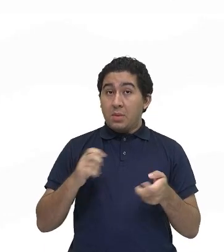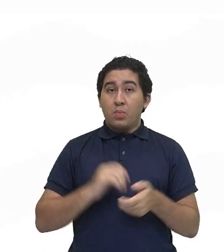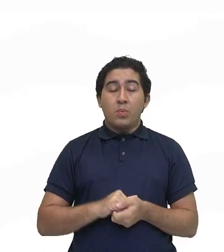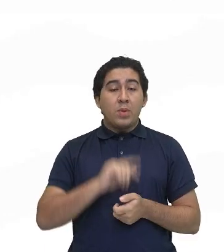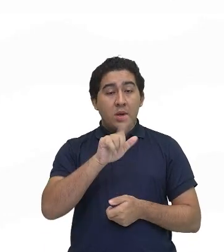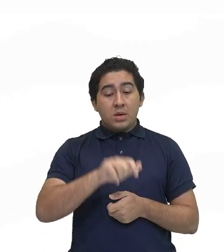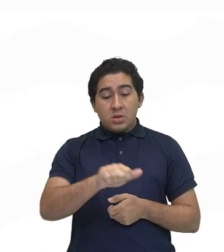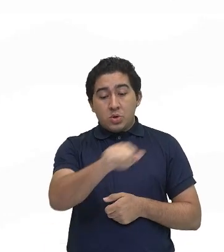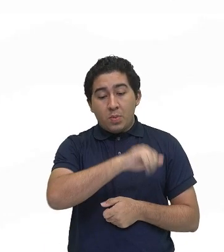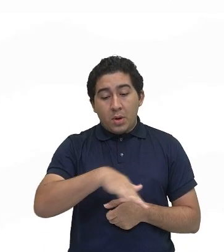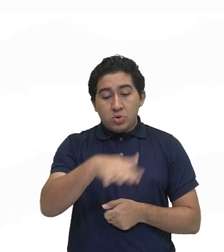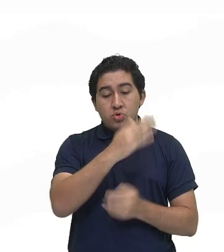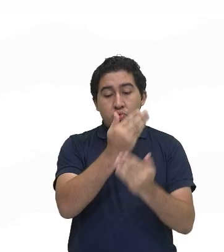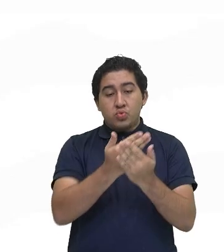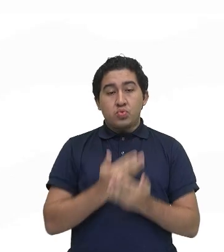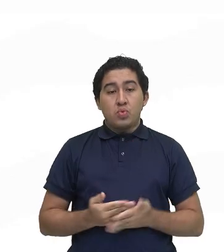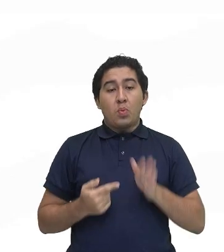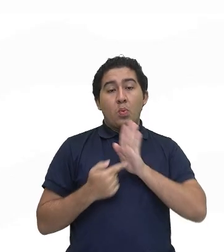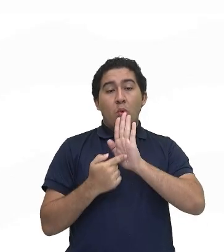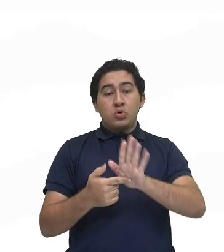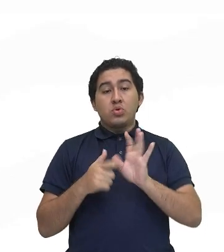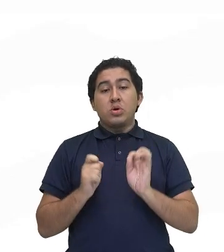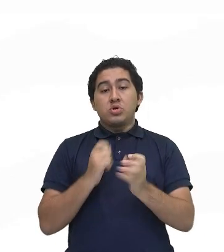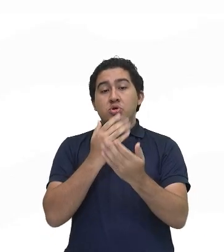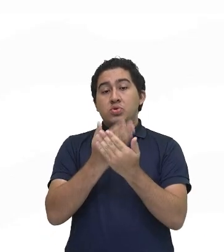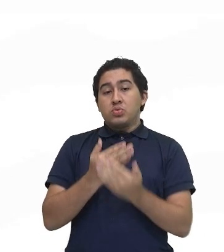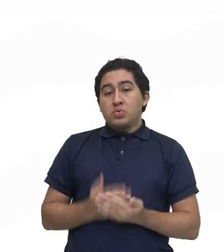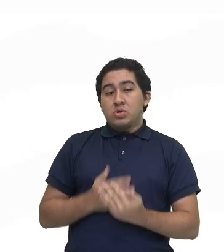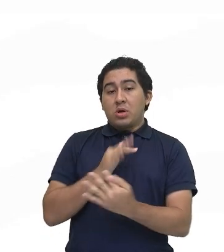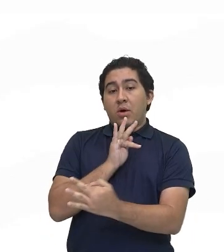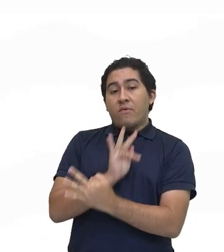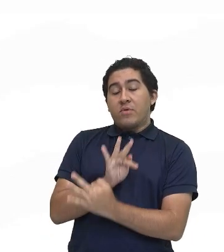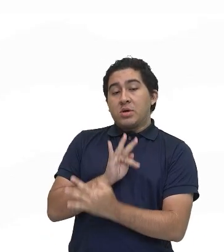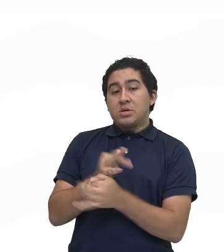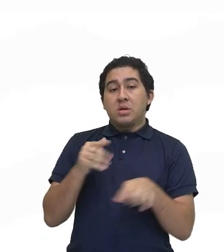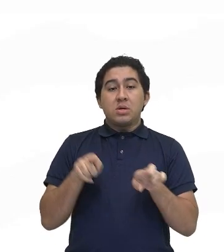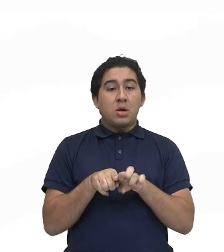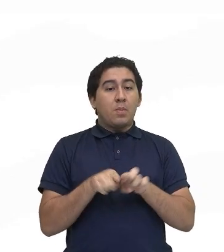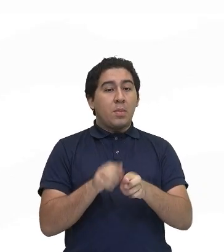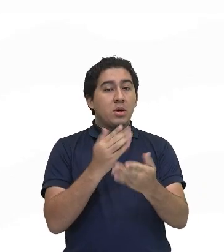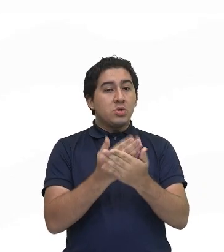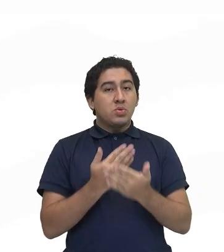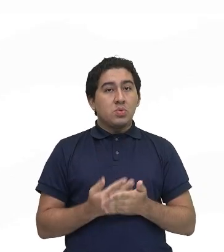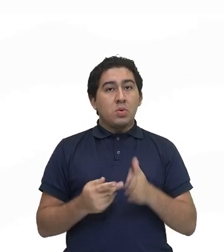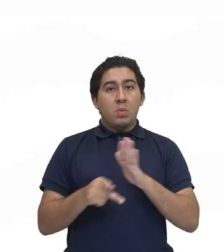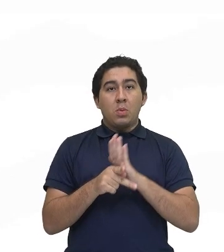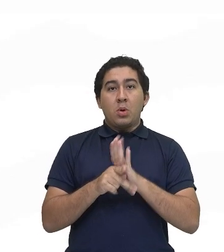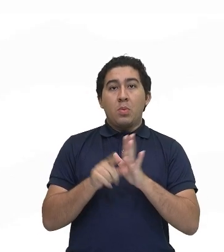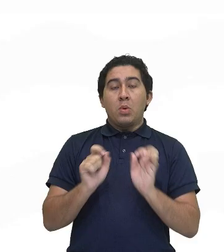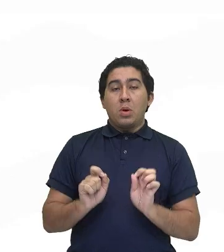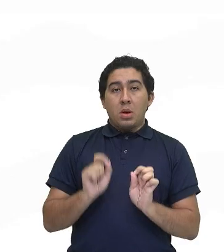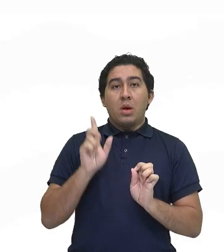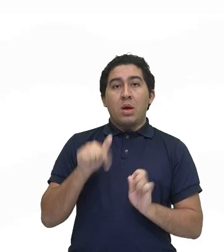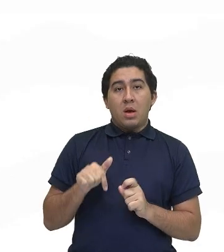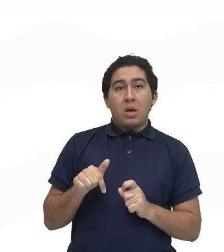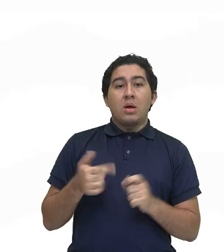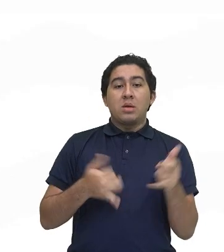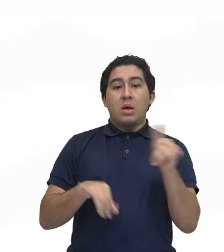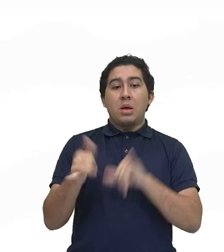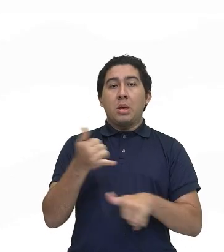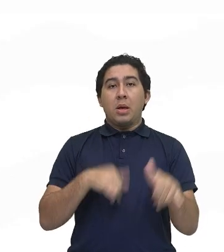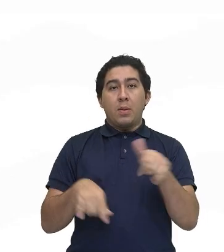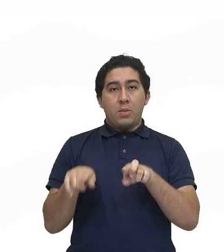vem mostrando que estuda na astronomia e também estuda na física e na